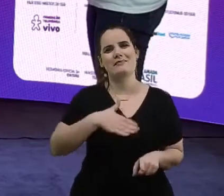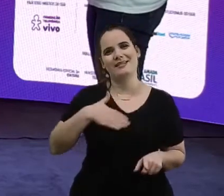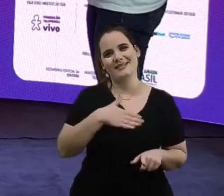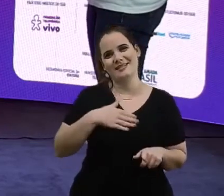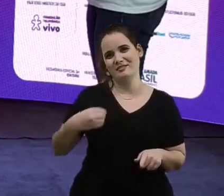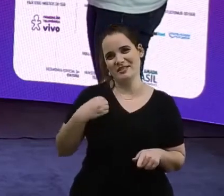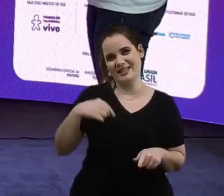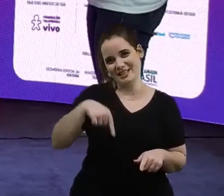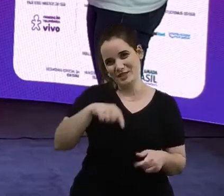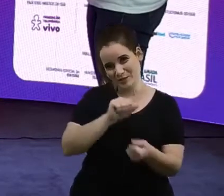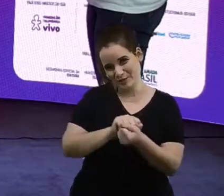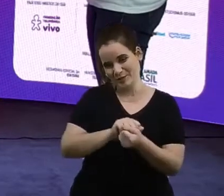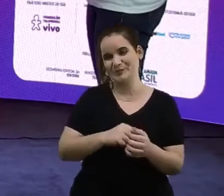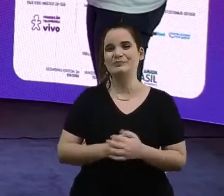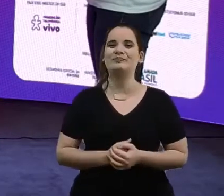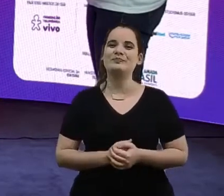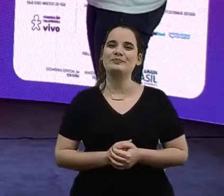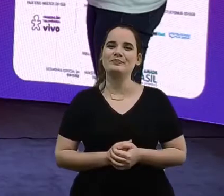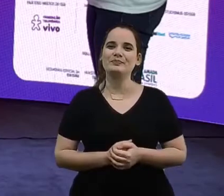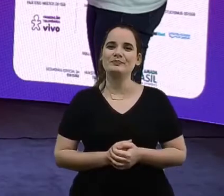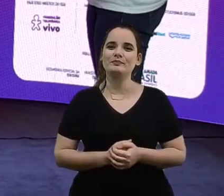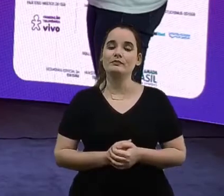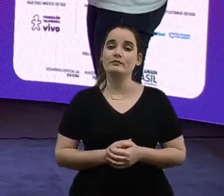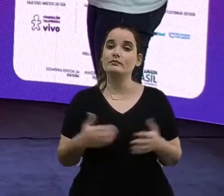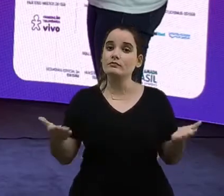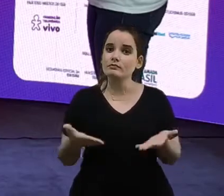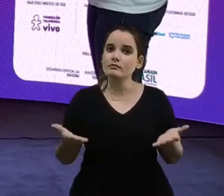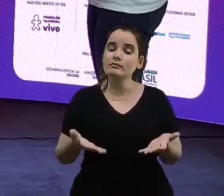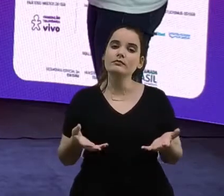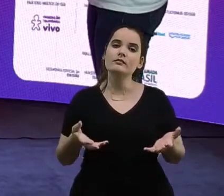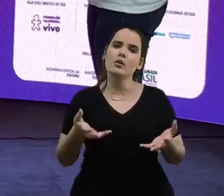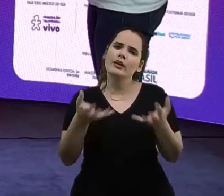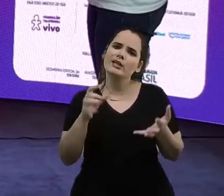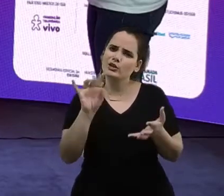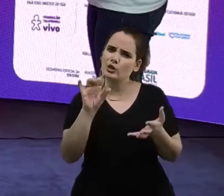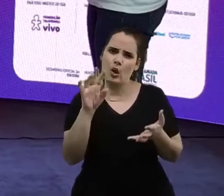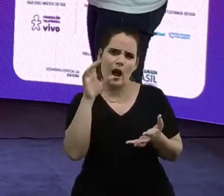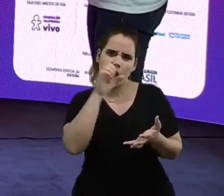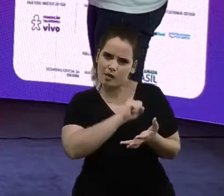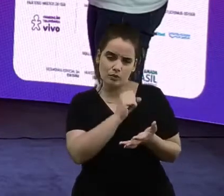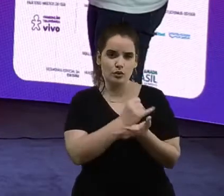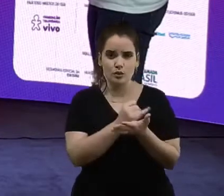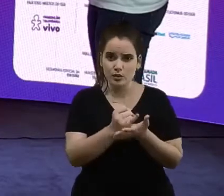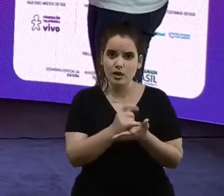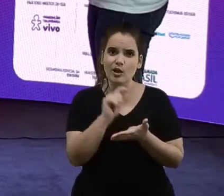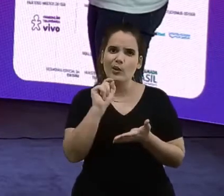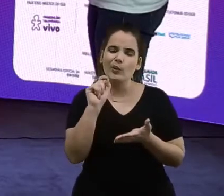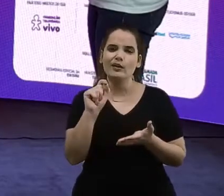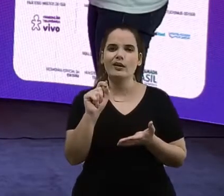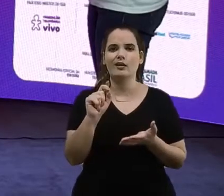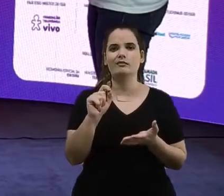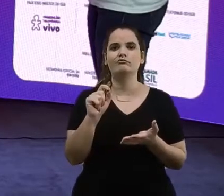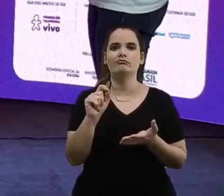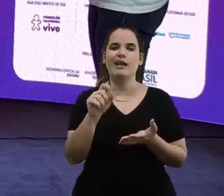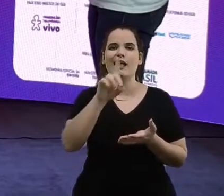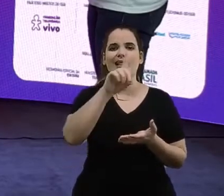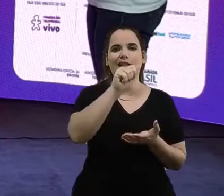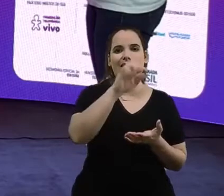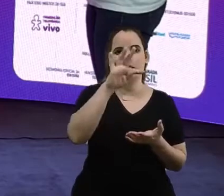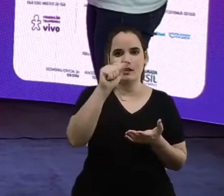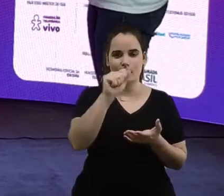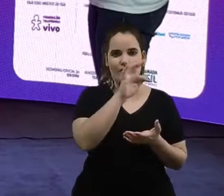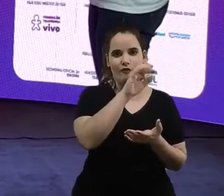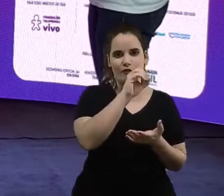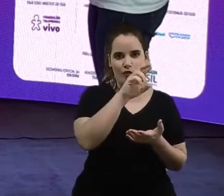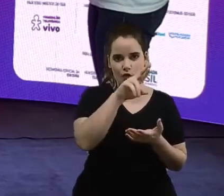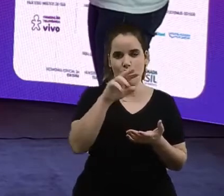convosco. Portanto, hoje eu queria só dar uma pequena introdução do que é este ecossistema do Data for Good e, em